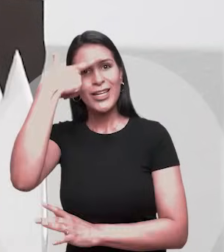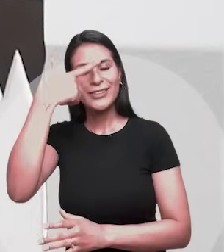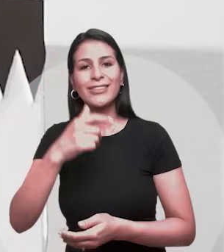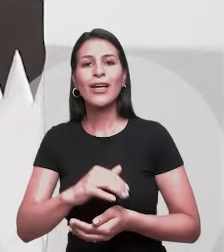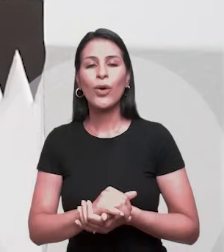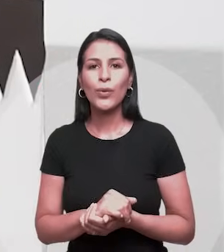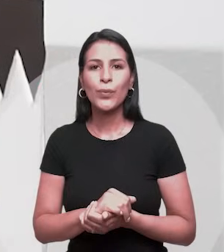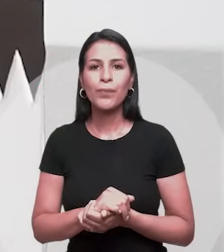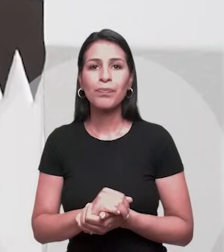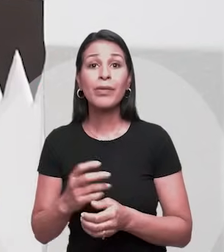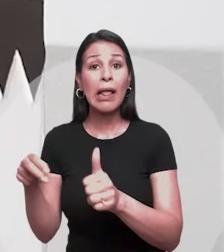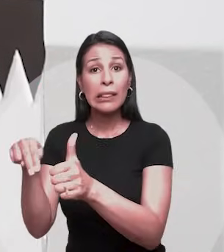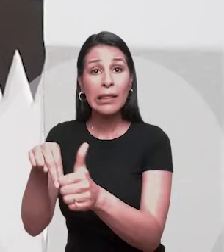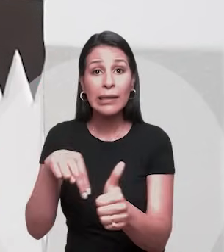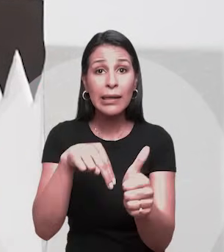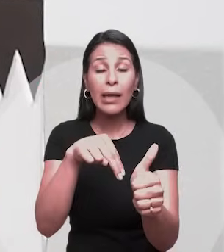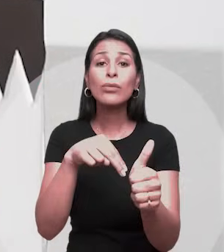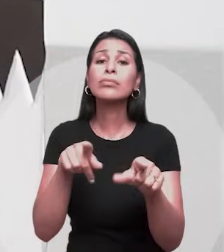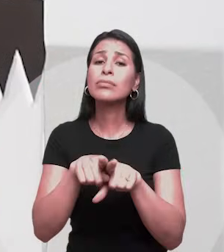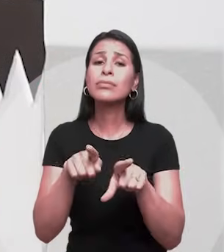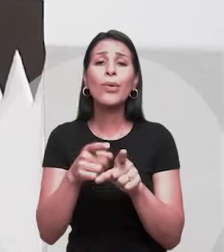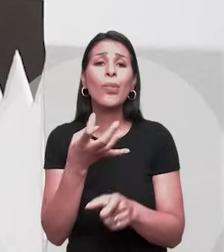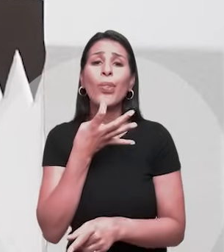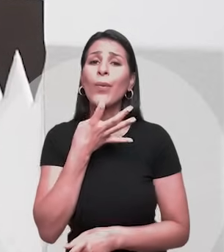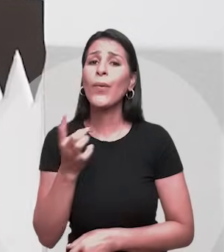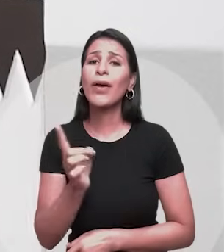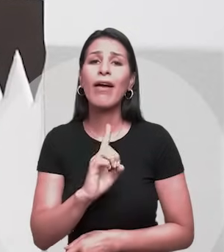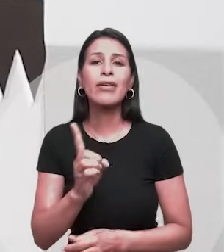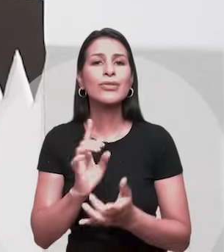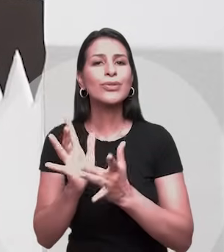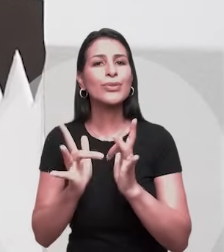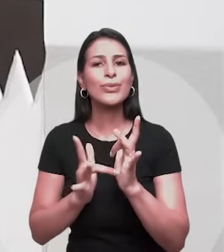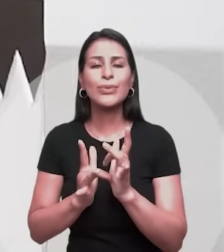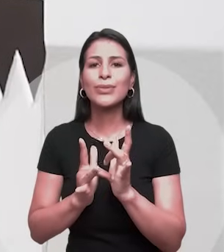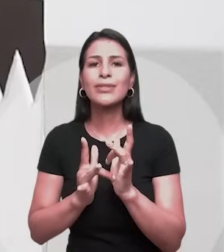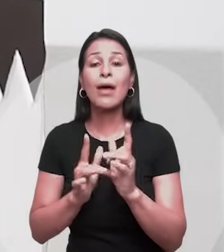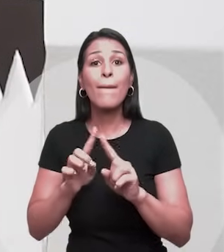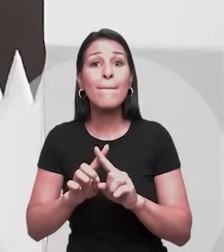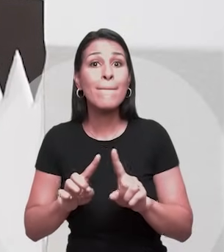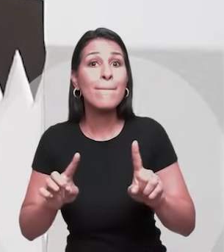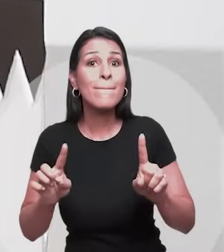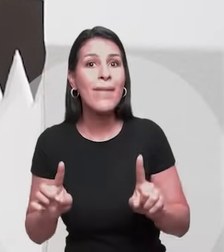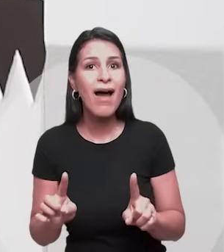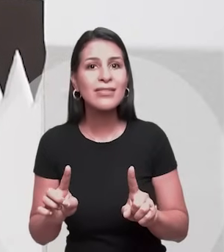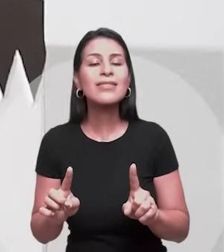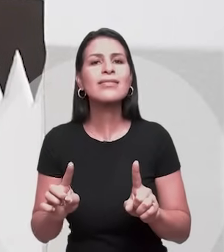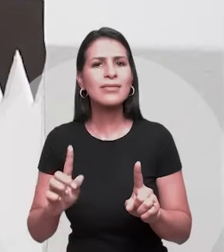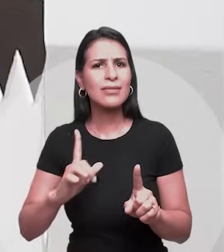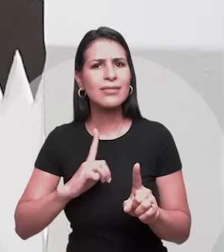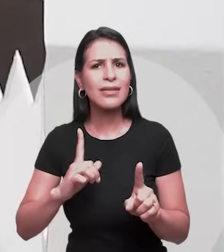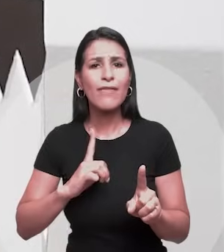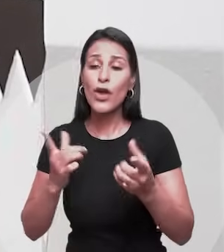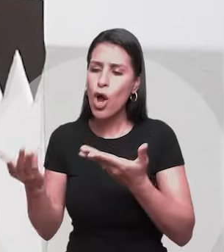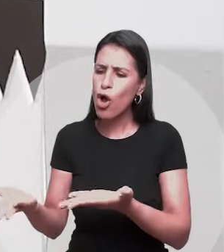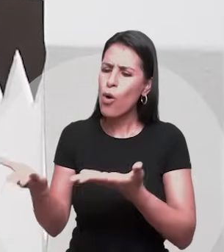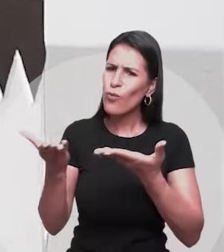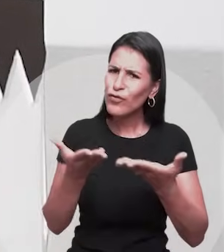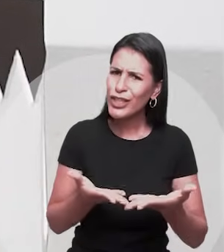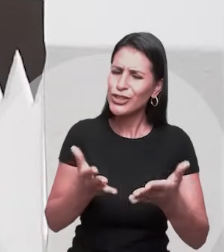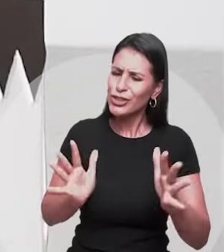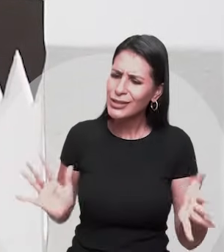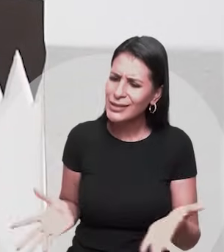Natanael também não conhecia Jesus e, a partir do chamado e do convite, da motivação, teve